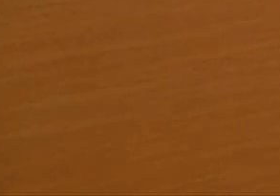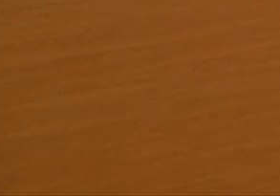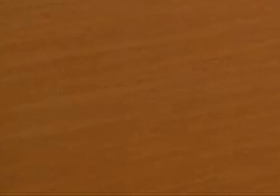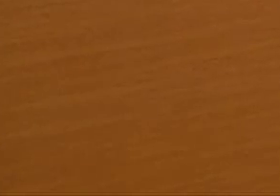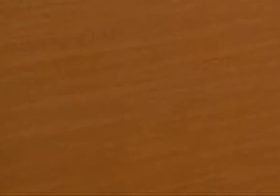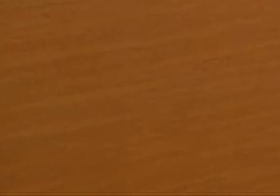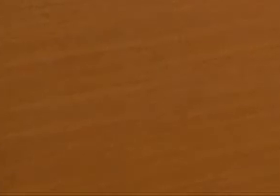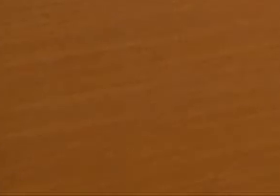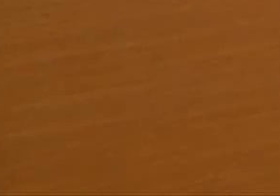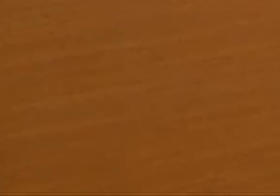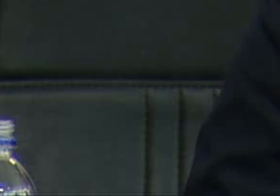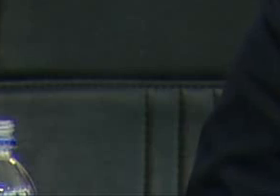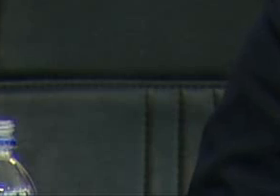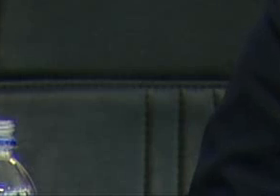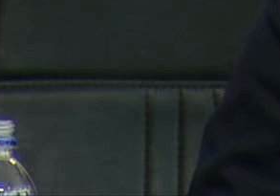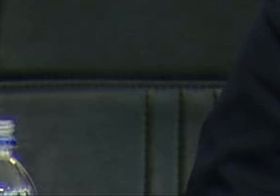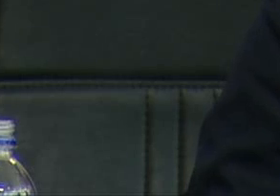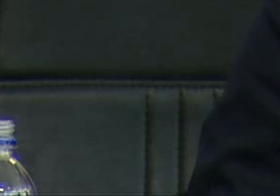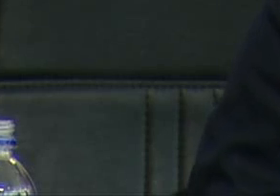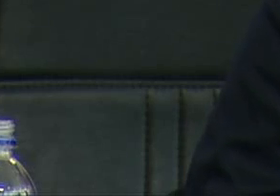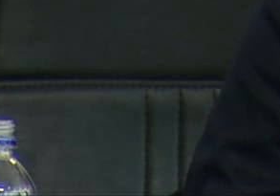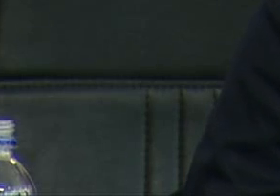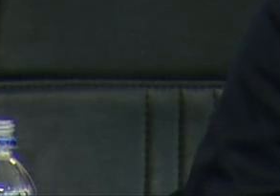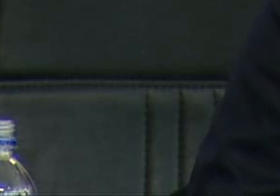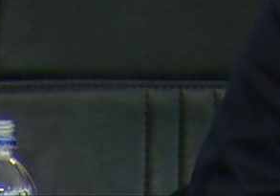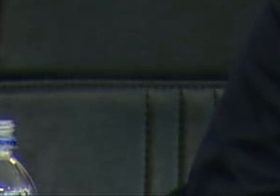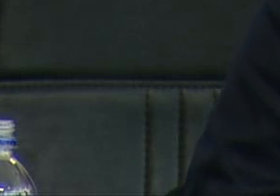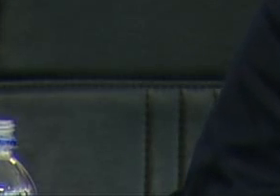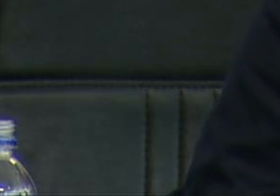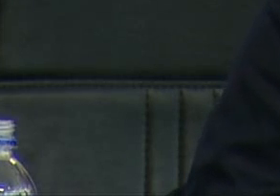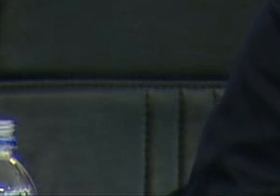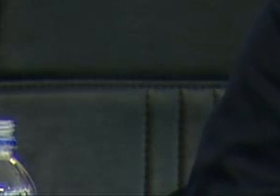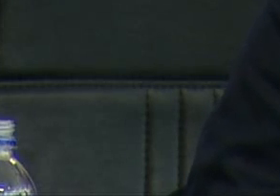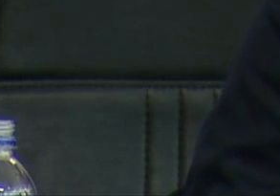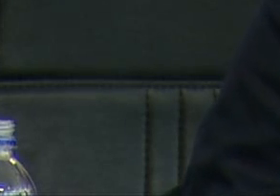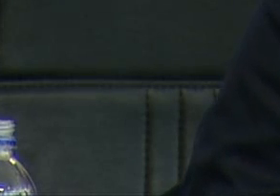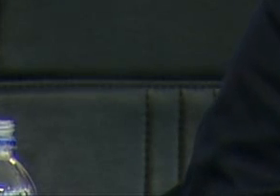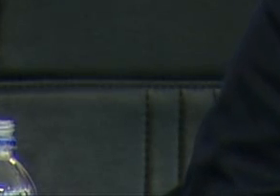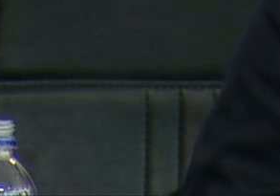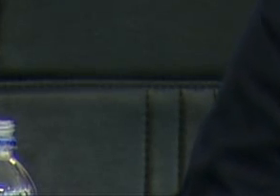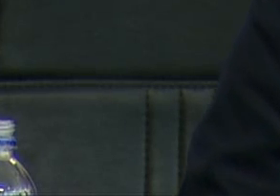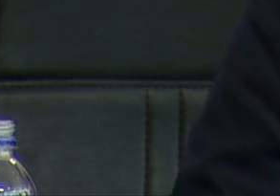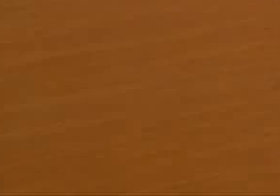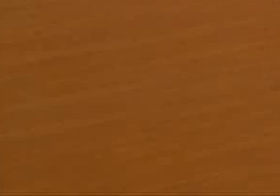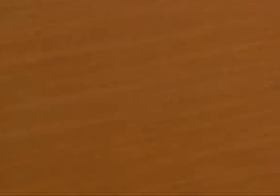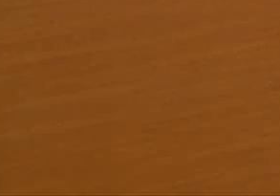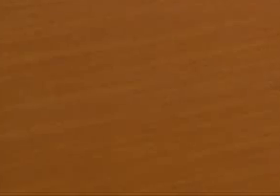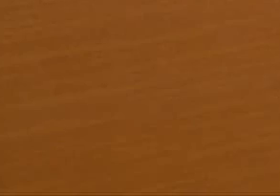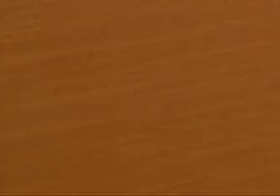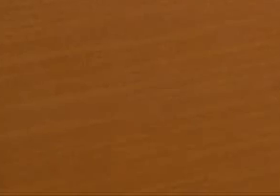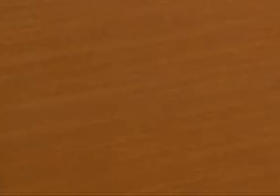Por favor, peço que Vossa Excelência pelo menos abotoe o botão até a próxima gola, mesmo que esteja sem gravata.